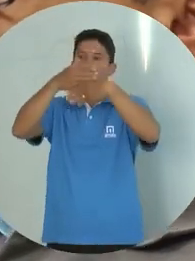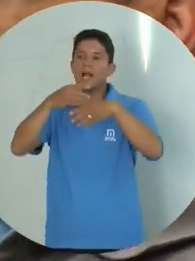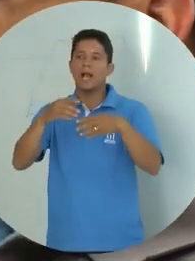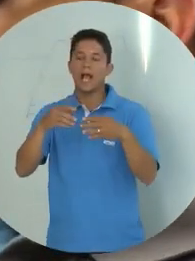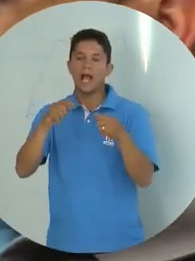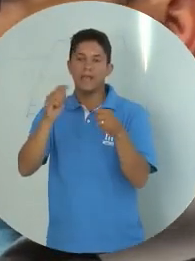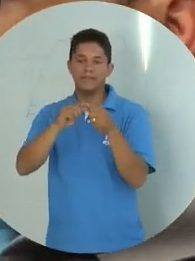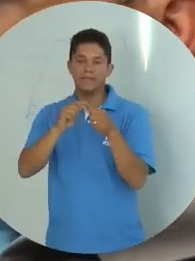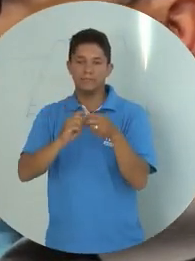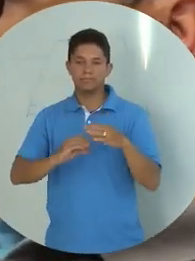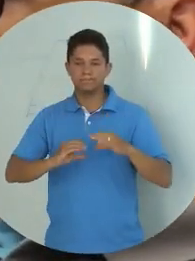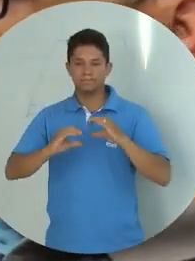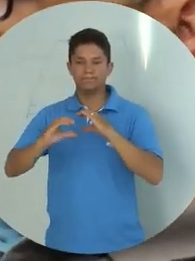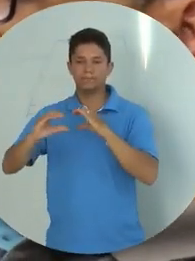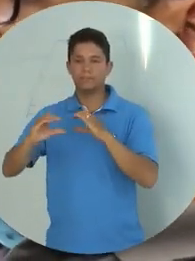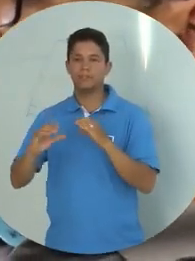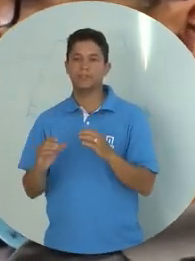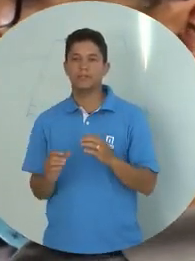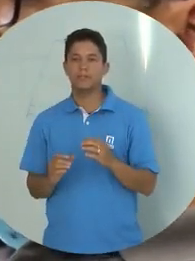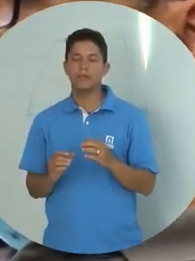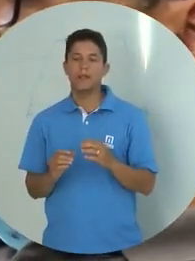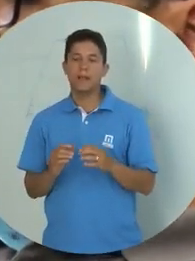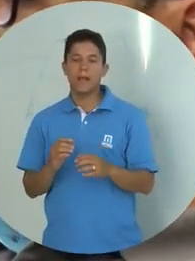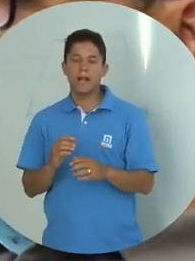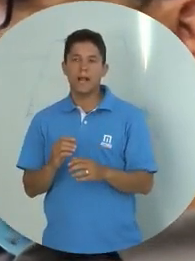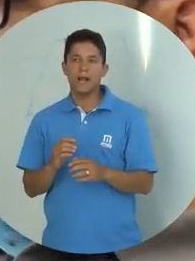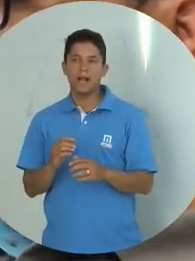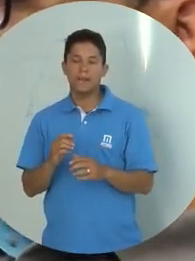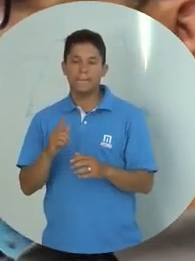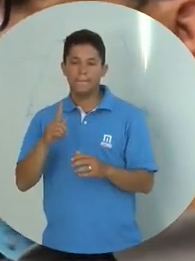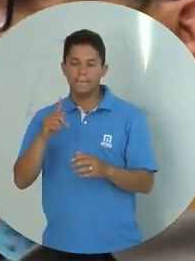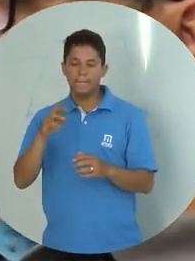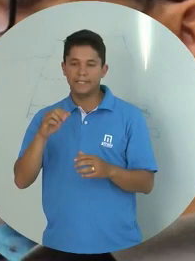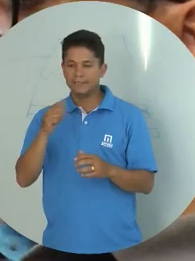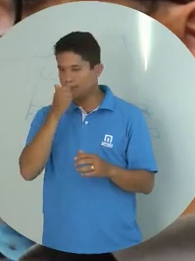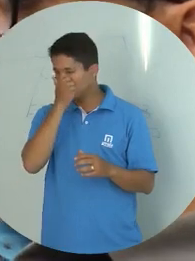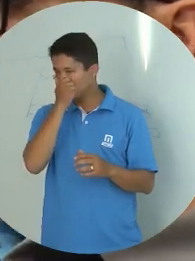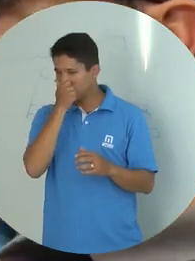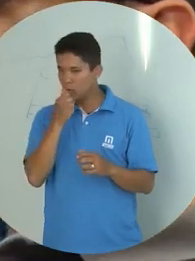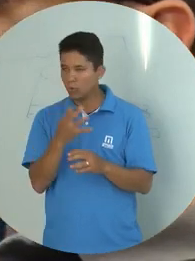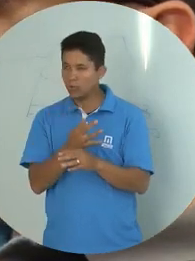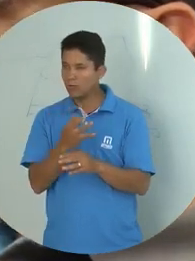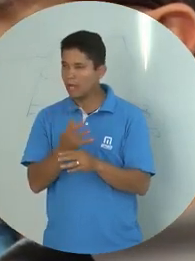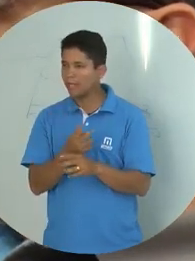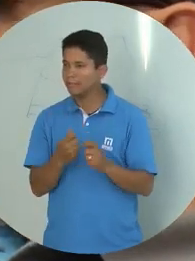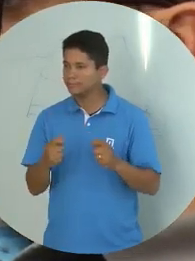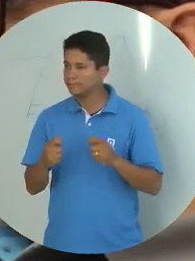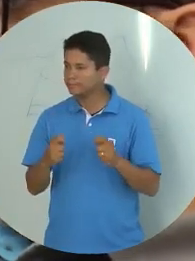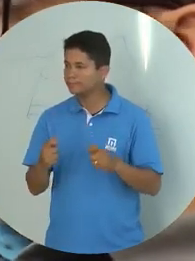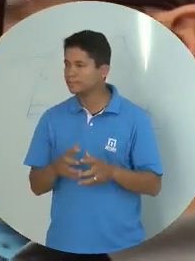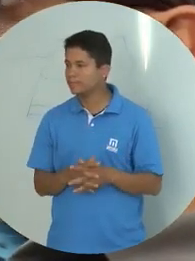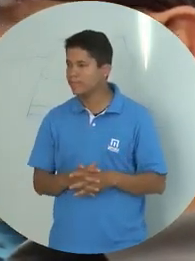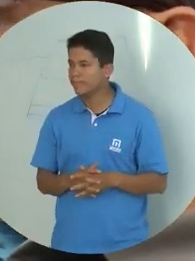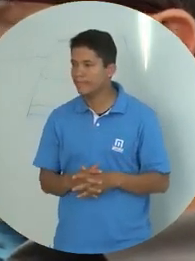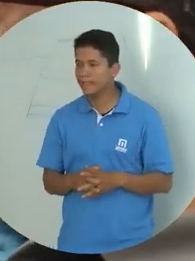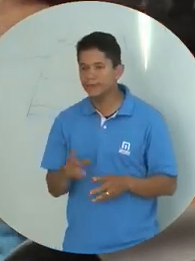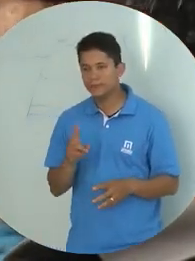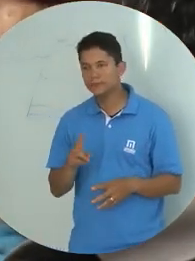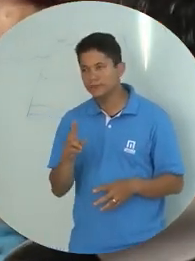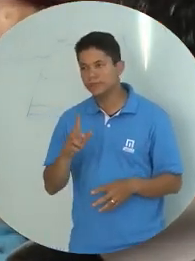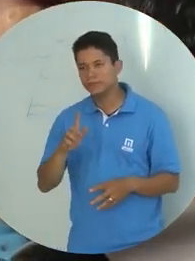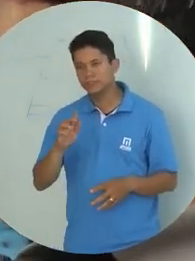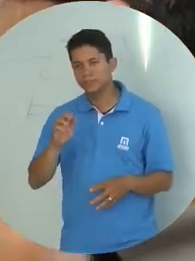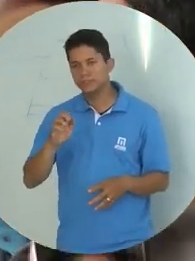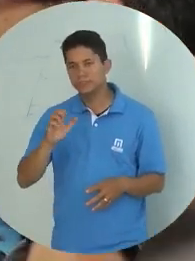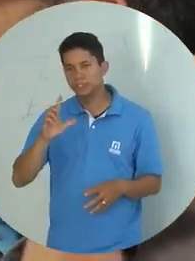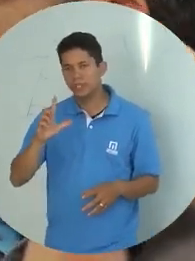ser de baixa densidade, com pressão controlada, e aí usou a nanocílica. O gel usa silicato, né? O gel acrílico